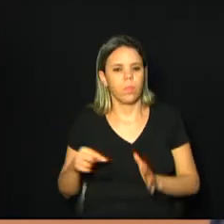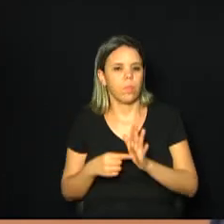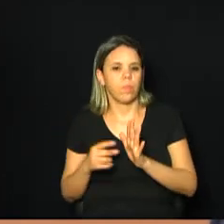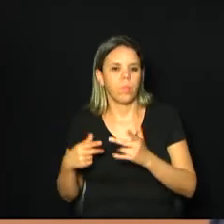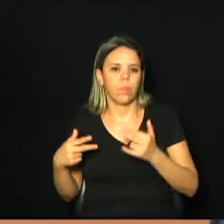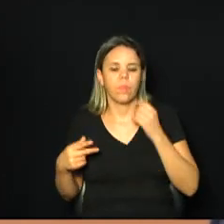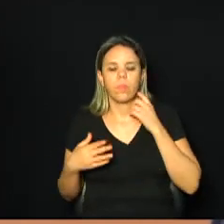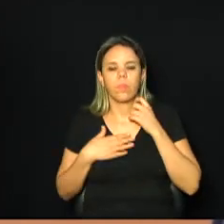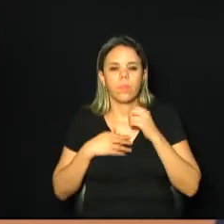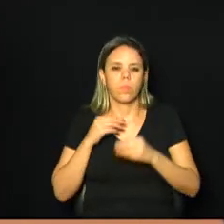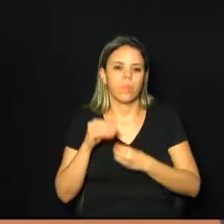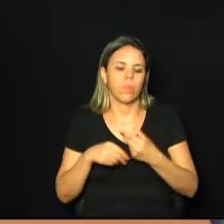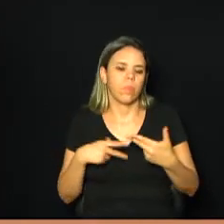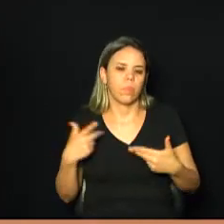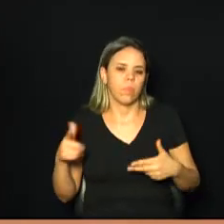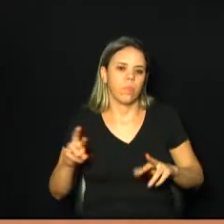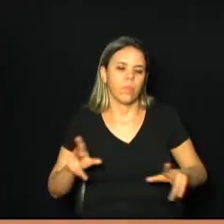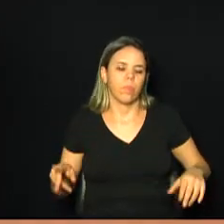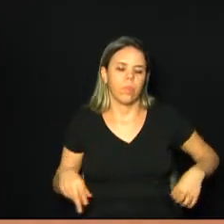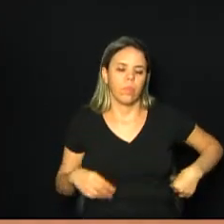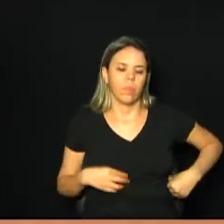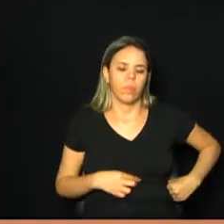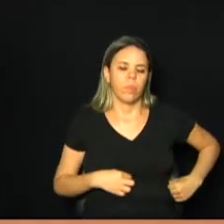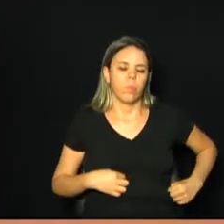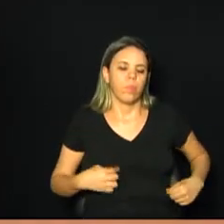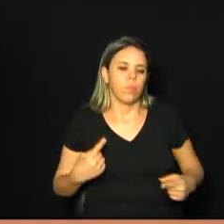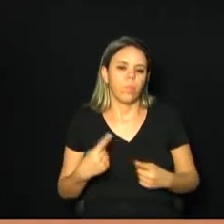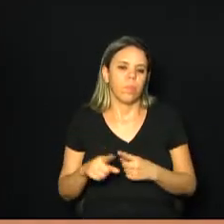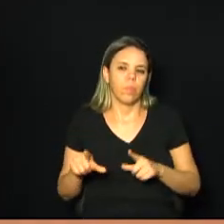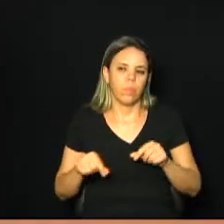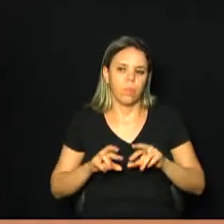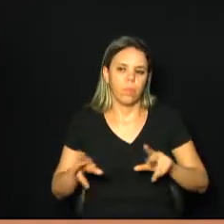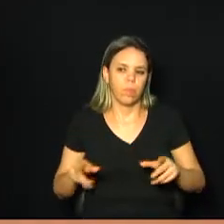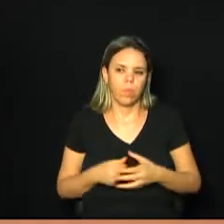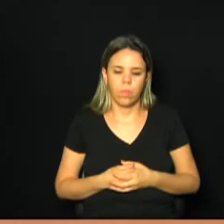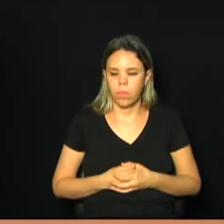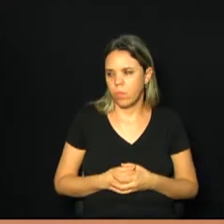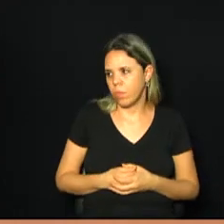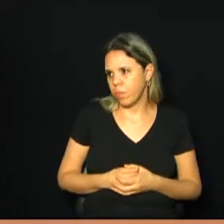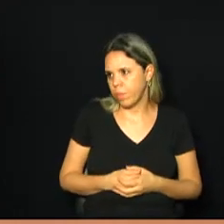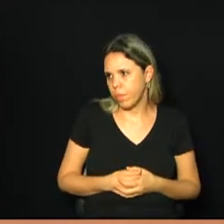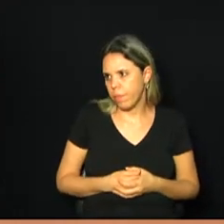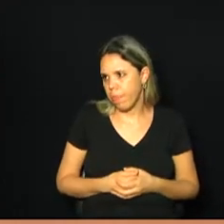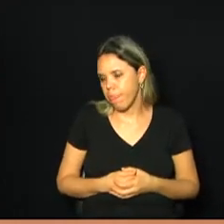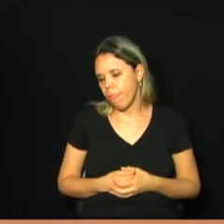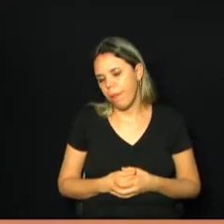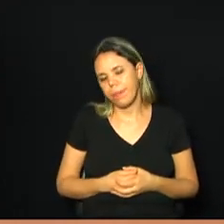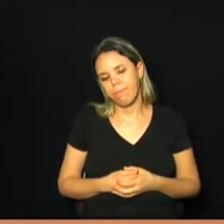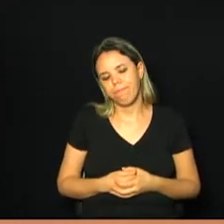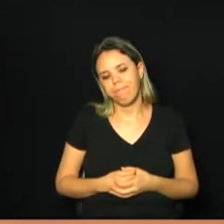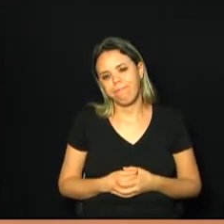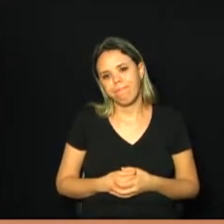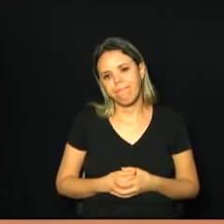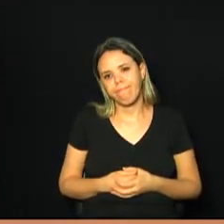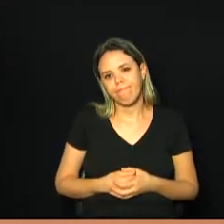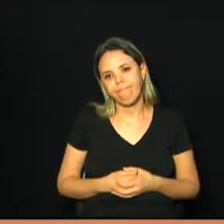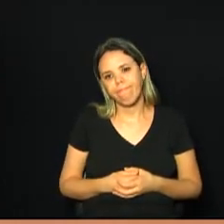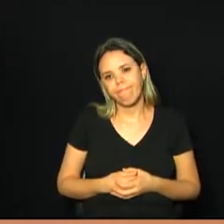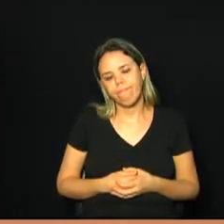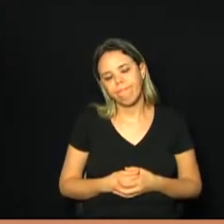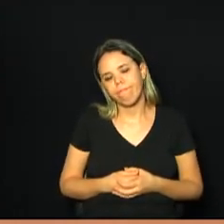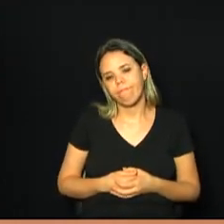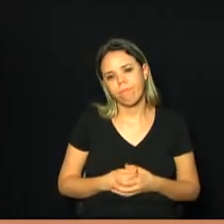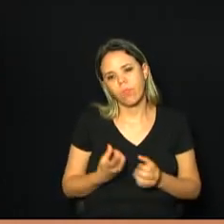coisa, para mim, ao mesmo tempo, aparecendo outra, porque é diferenciado. Mas, quando o doutor Leandro